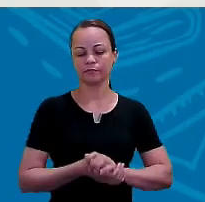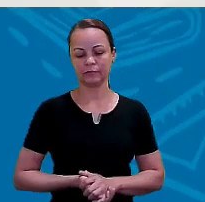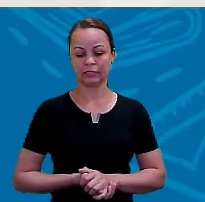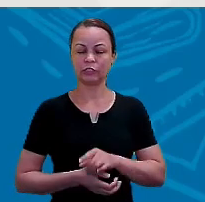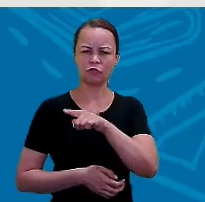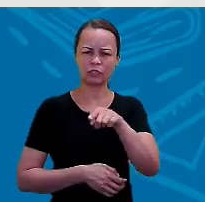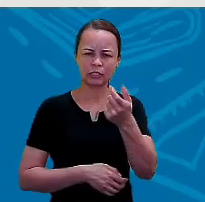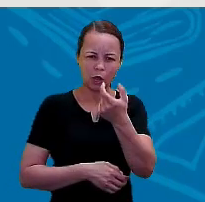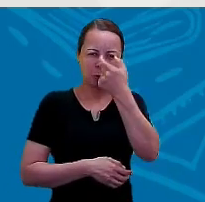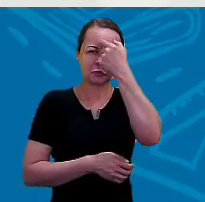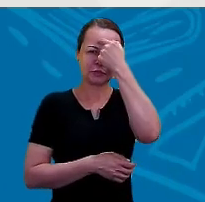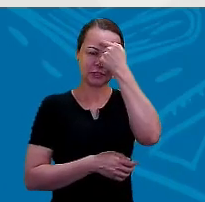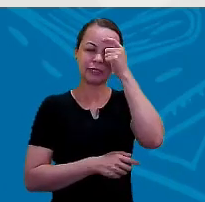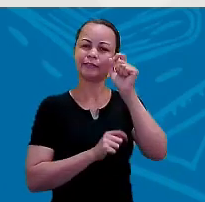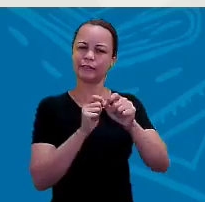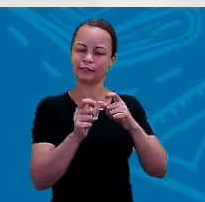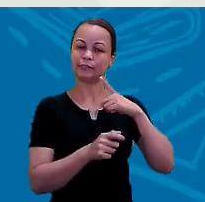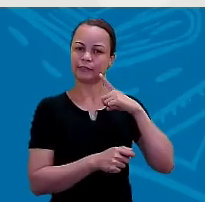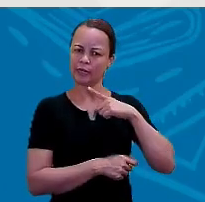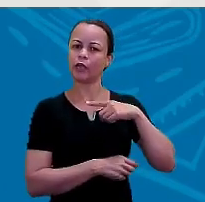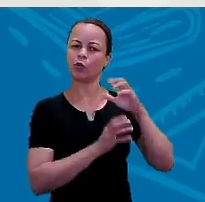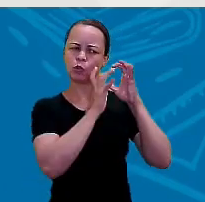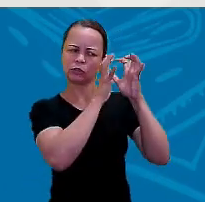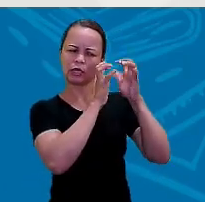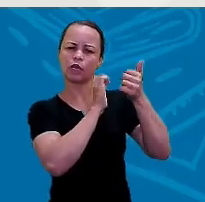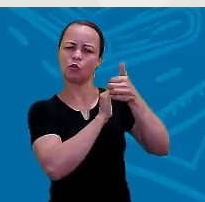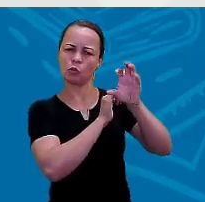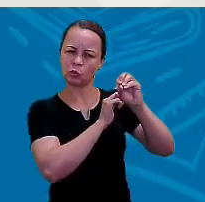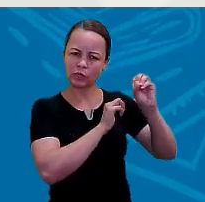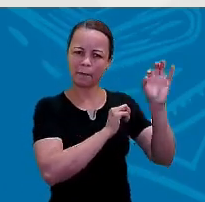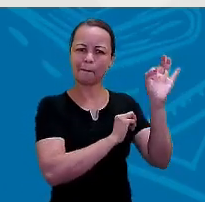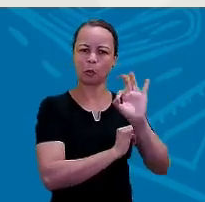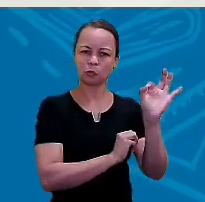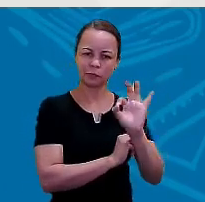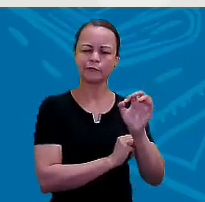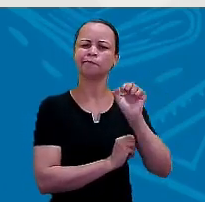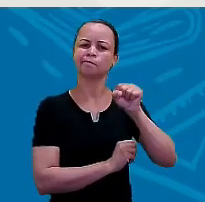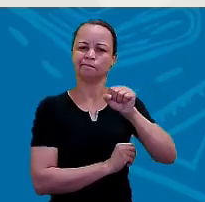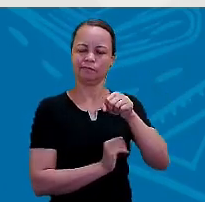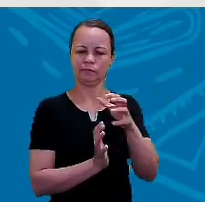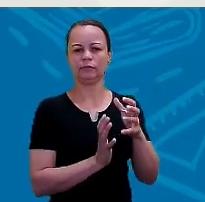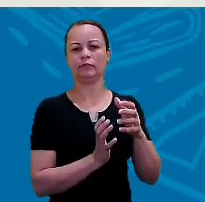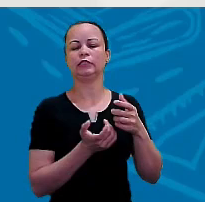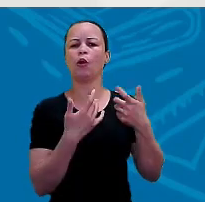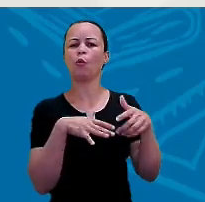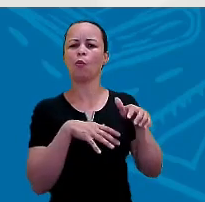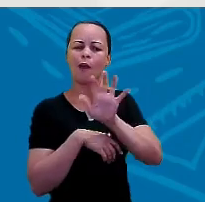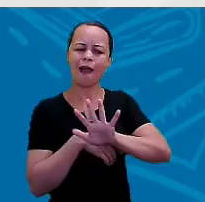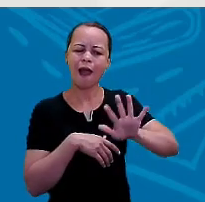de entender que a gente usa 100% do nosso cérebro. Em alguns momentos, áreas muito mais